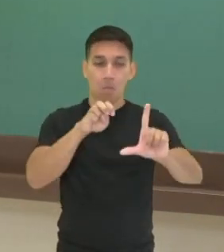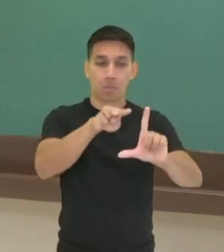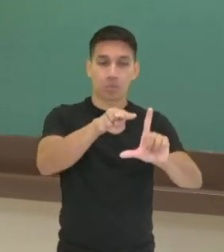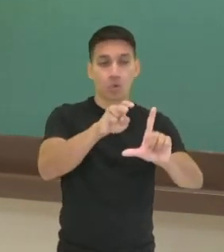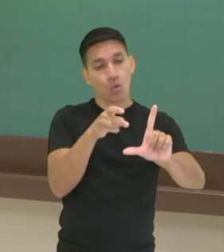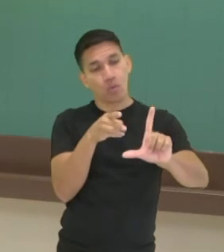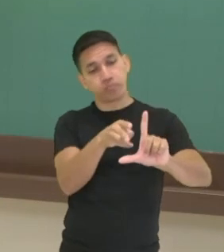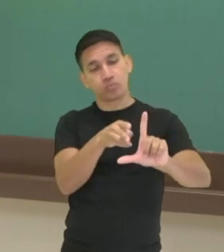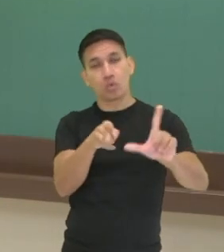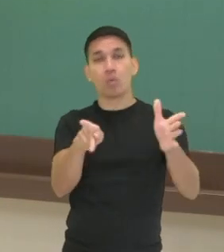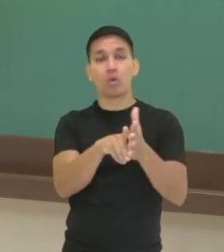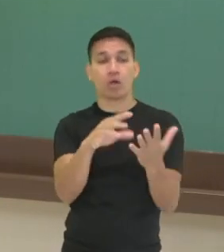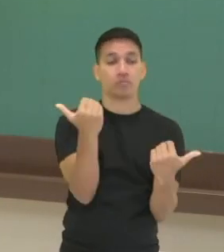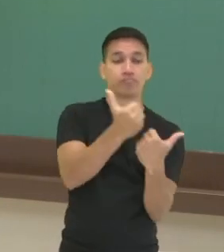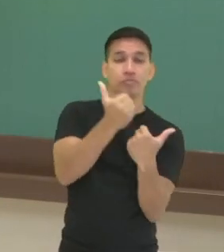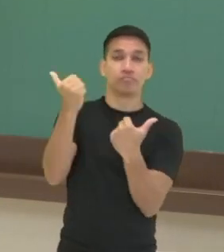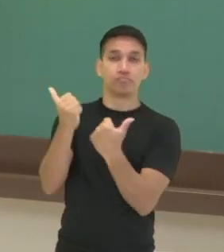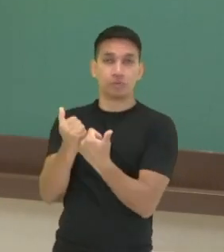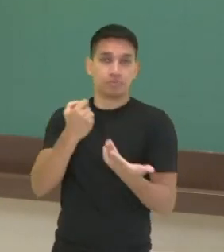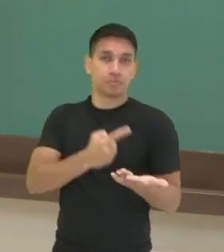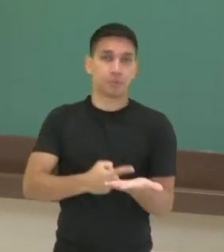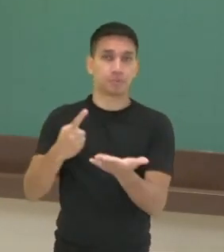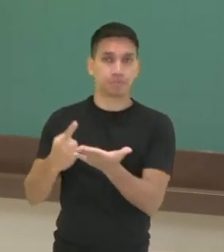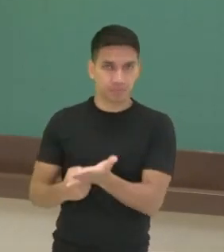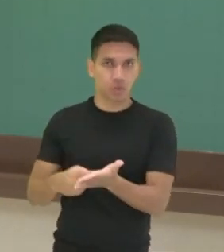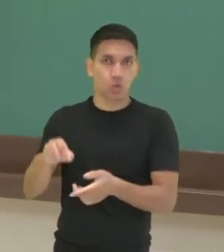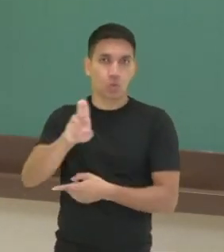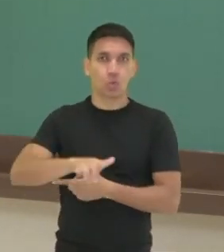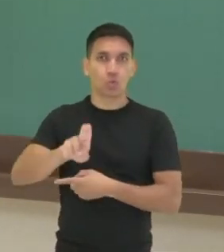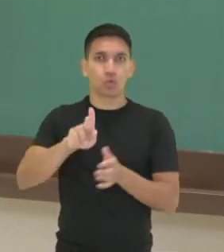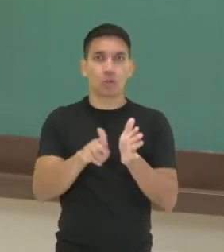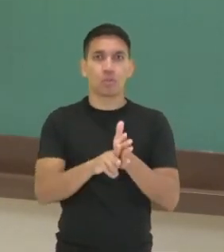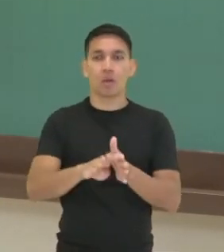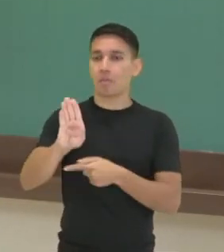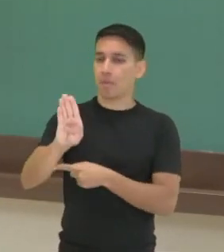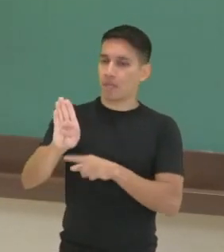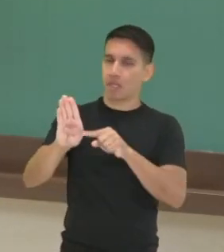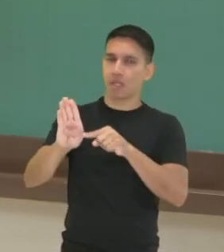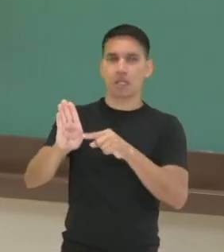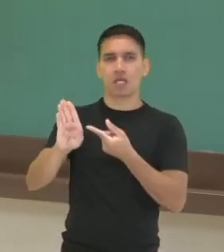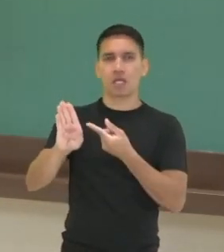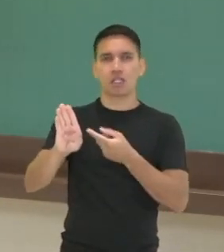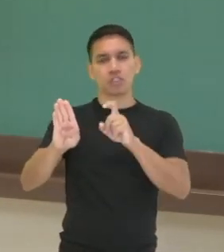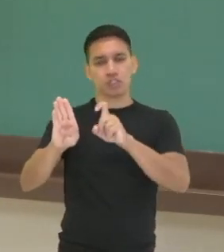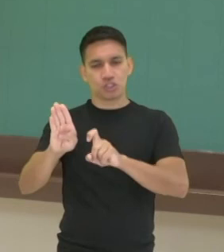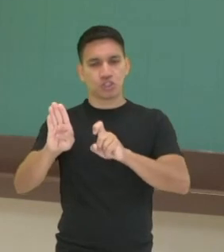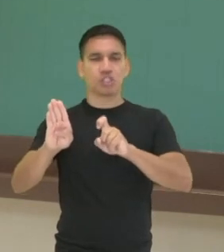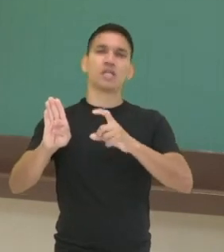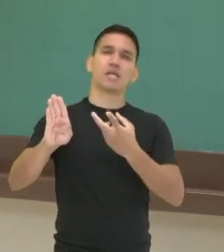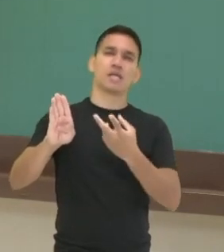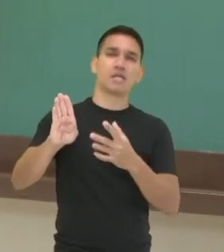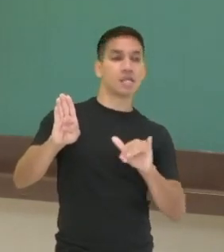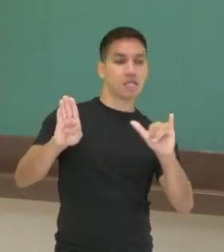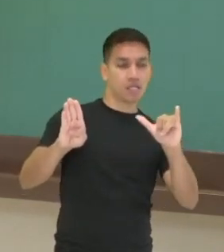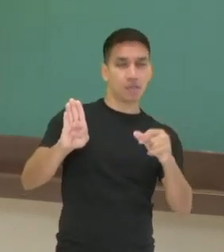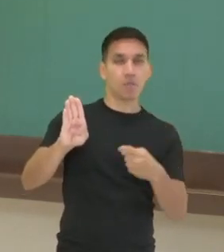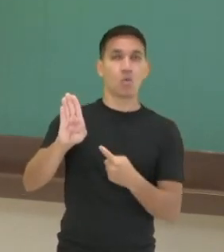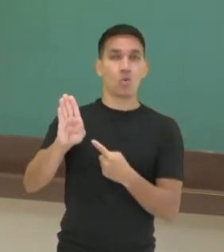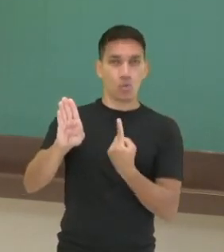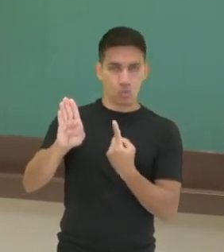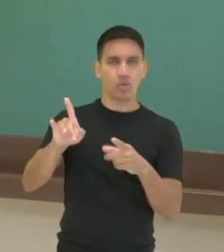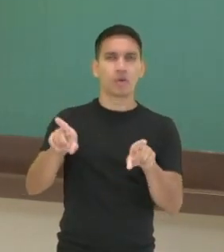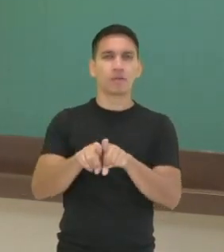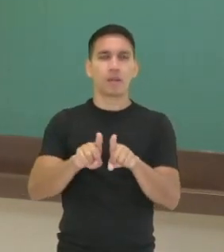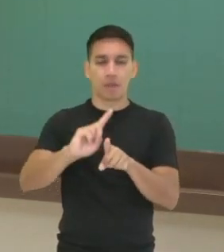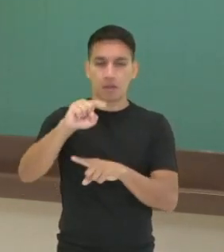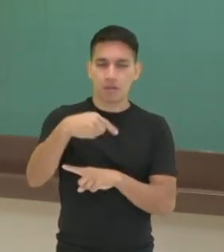substituir no determinante, né? Colocamos o ponto P genérico x e y e 1, depois o ponto A, depois